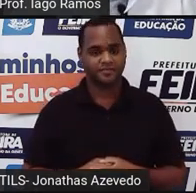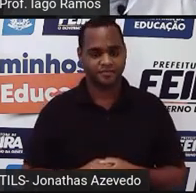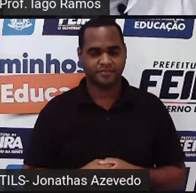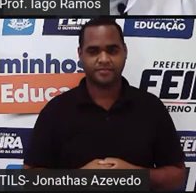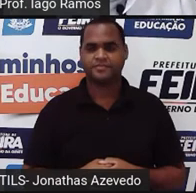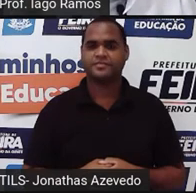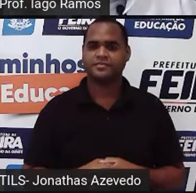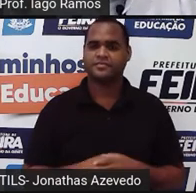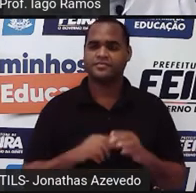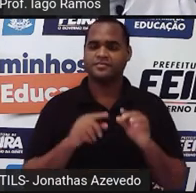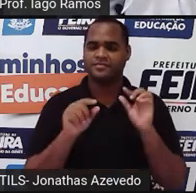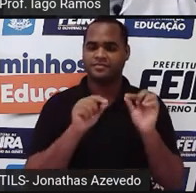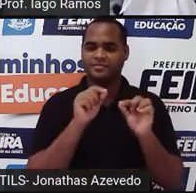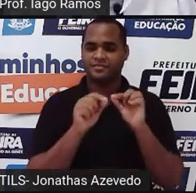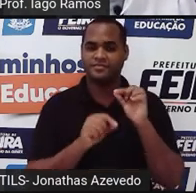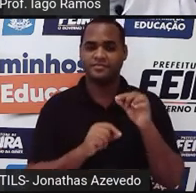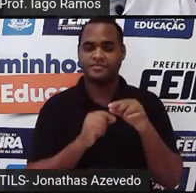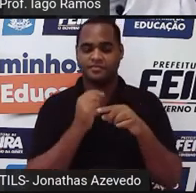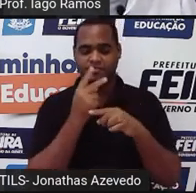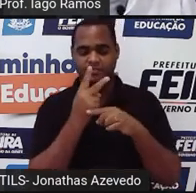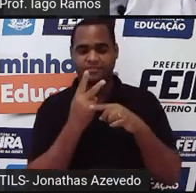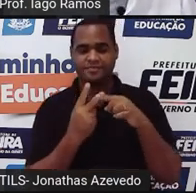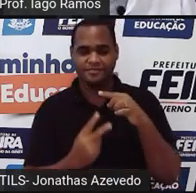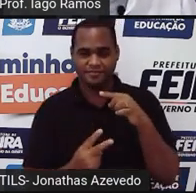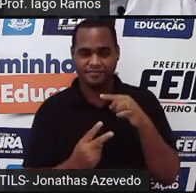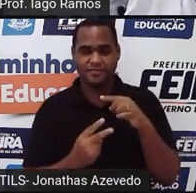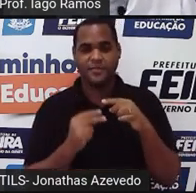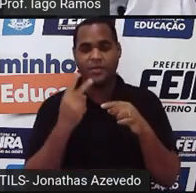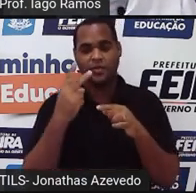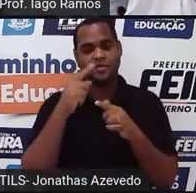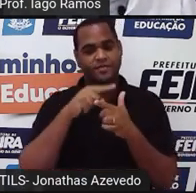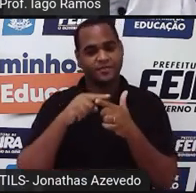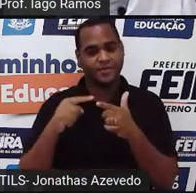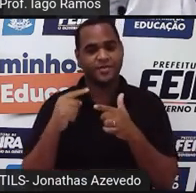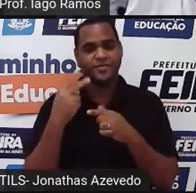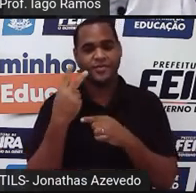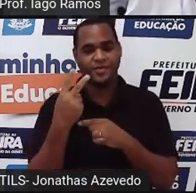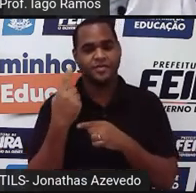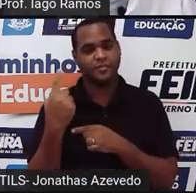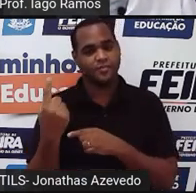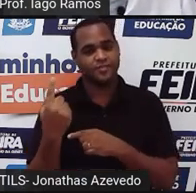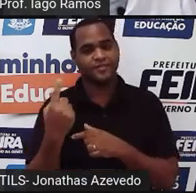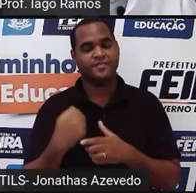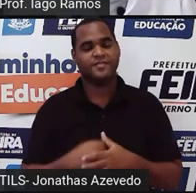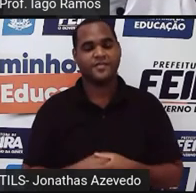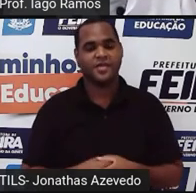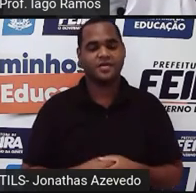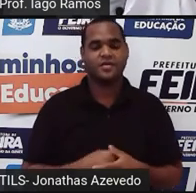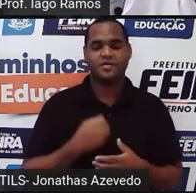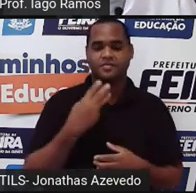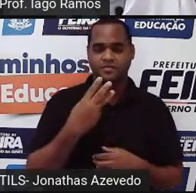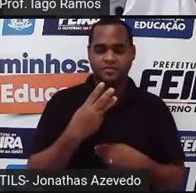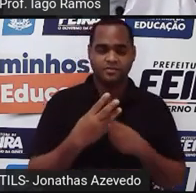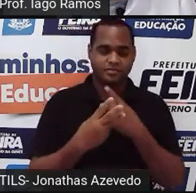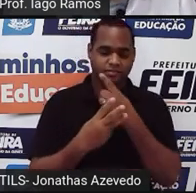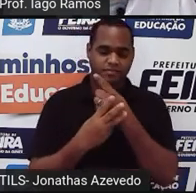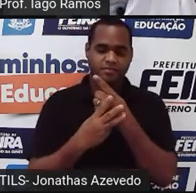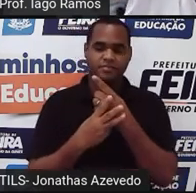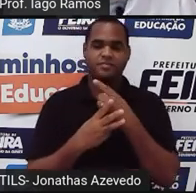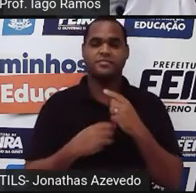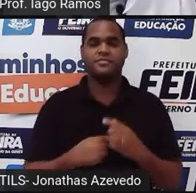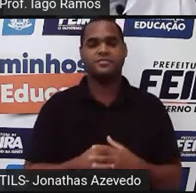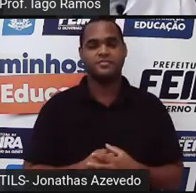é só que essa fração dois por dois é 2 dividido por 2 que dá um então isso aí é 3 elevada a um que é o próprio